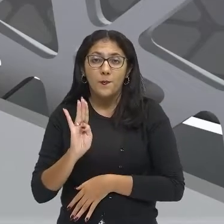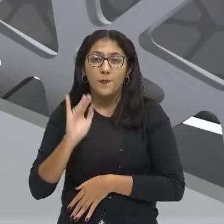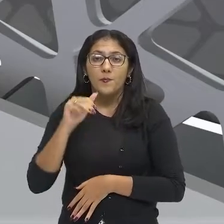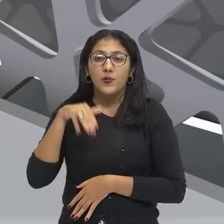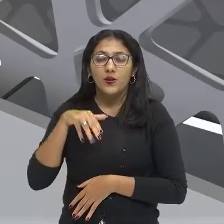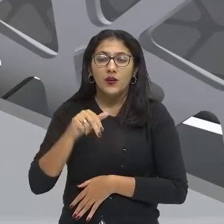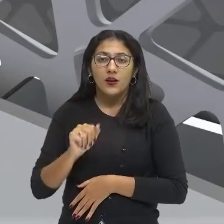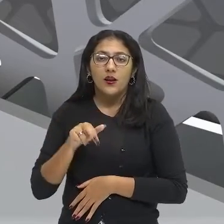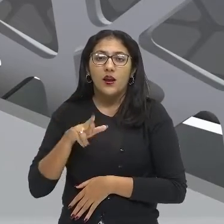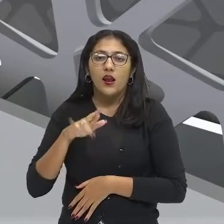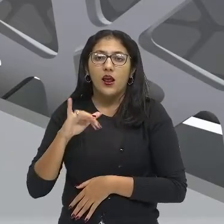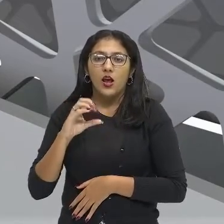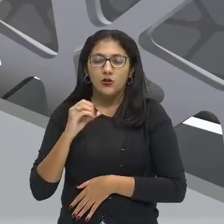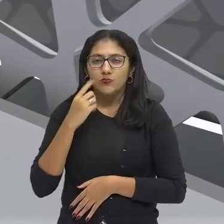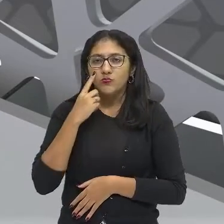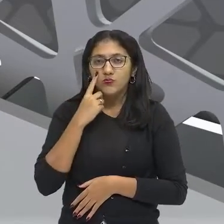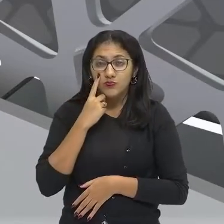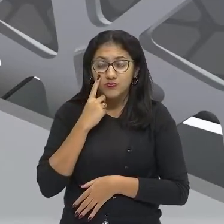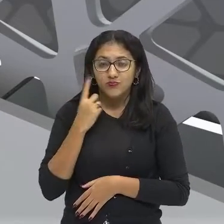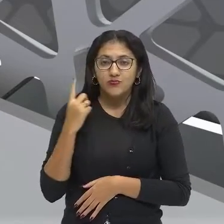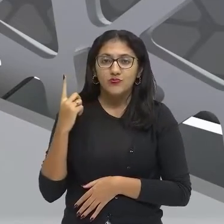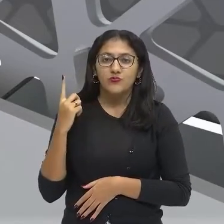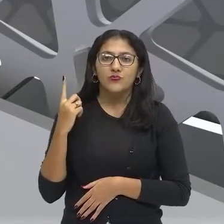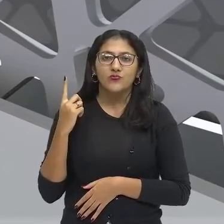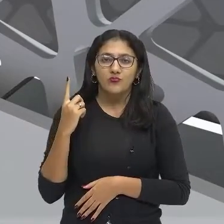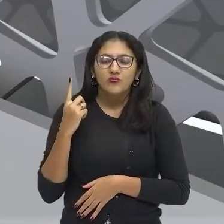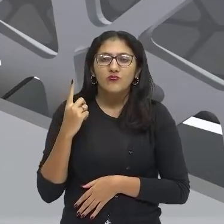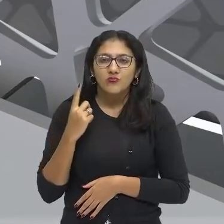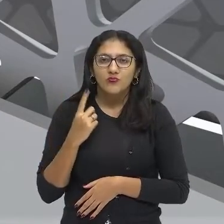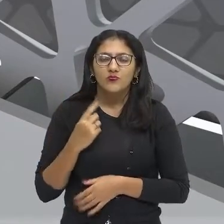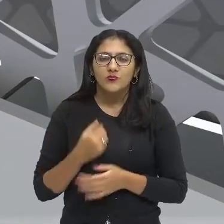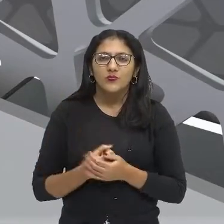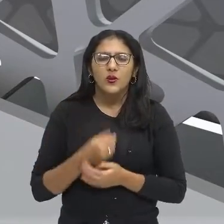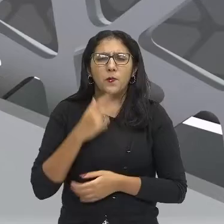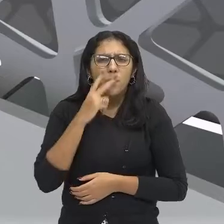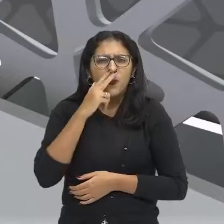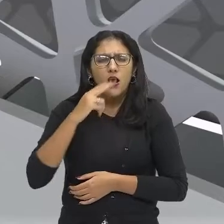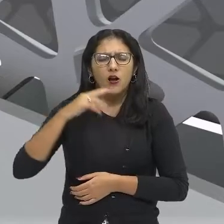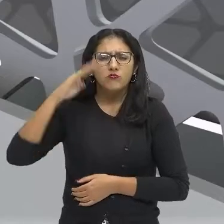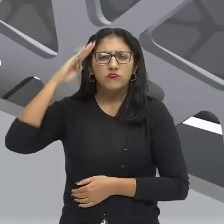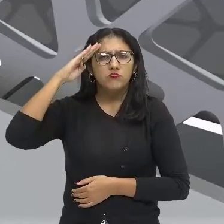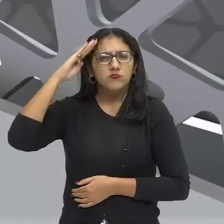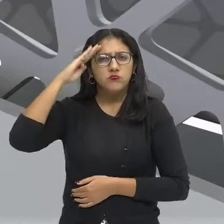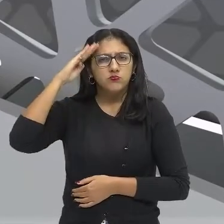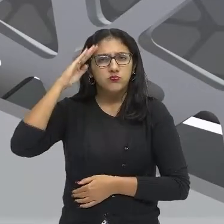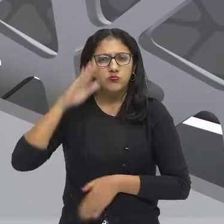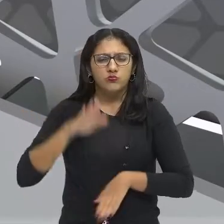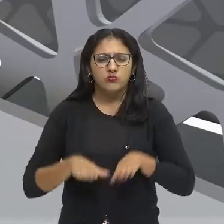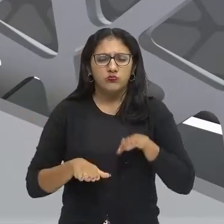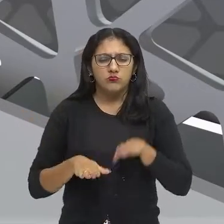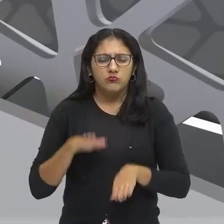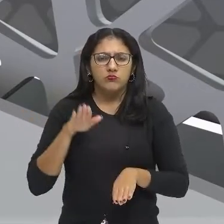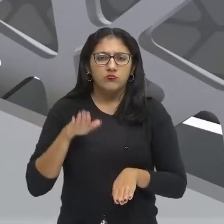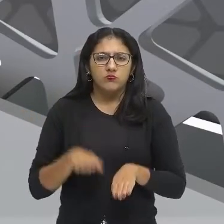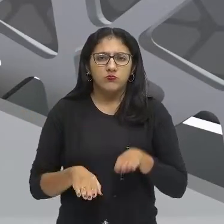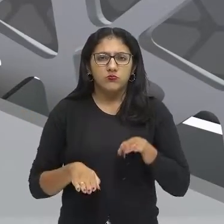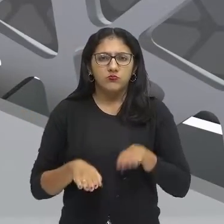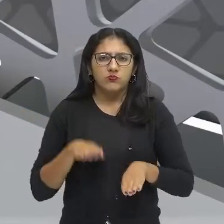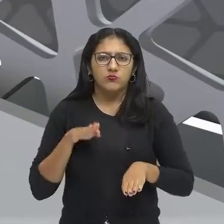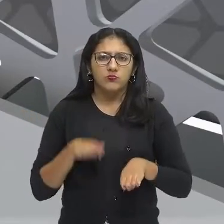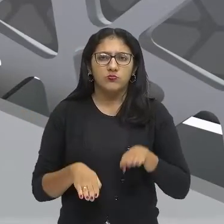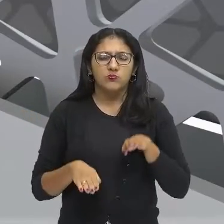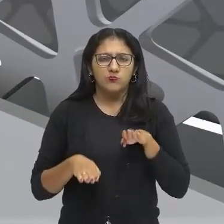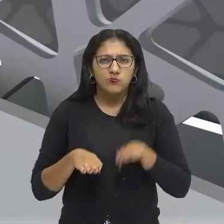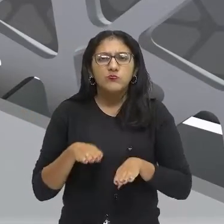Quando você faz uma marcha, 1, 2, 1, 2, sempre batendo um lado do pé mais forte e o outro